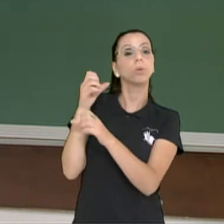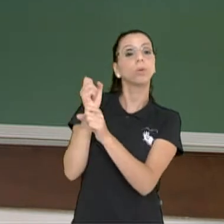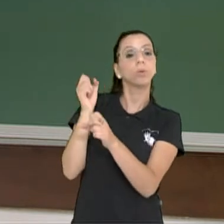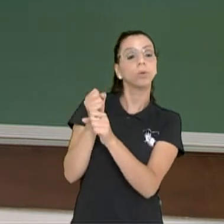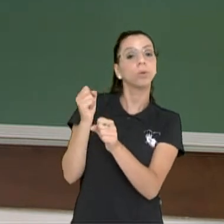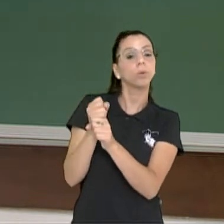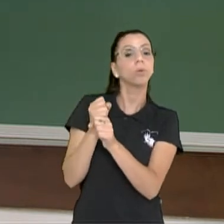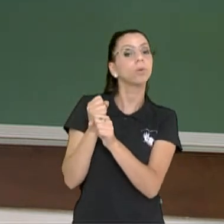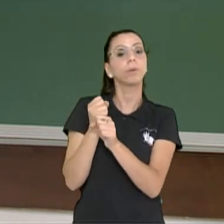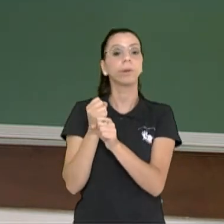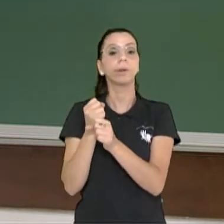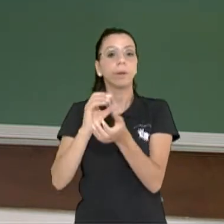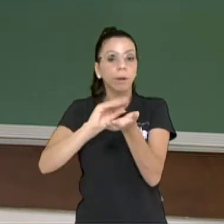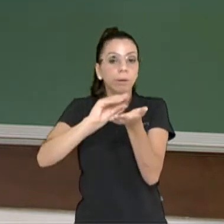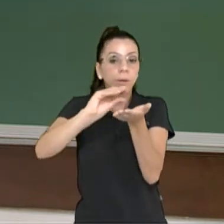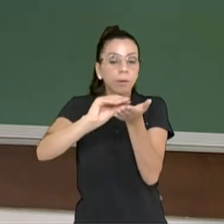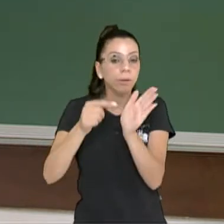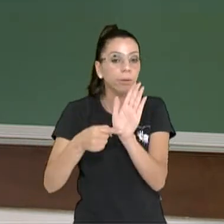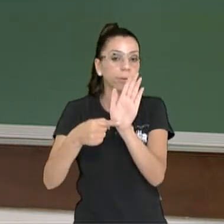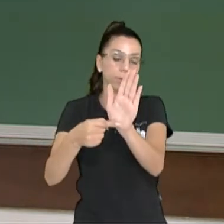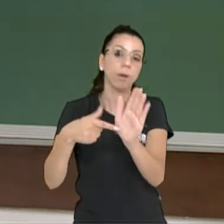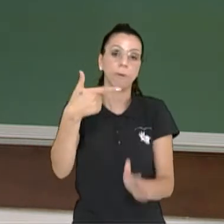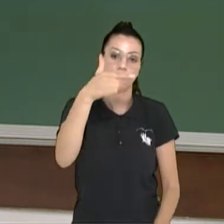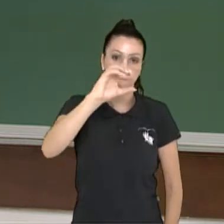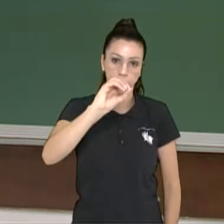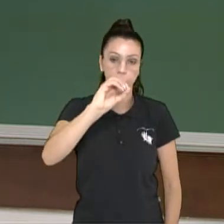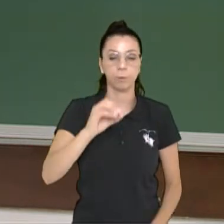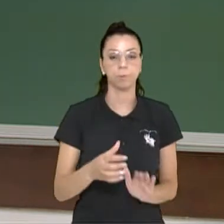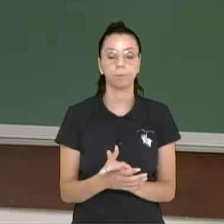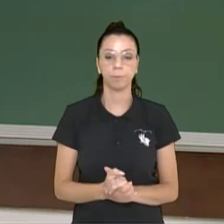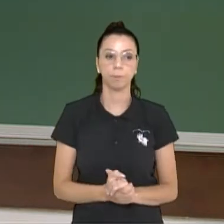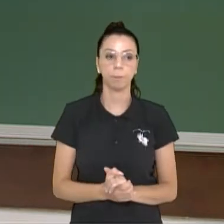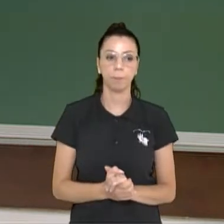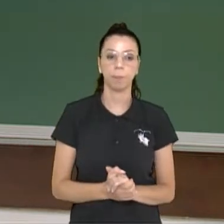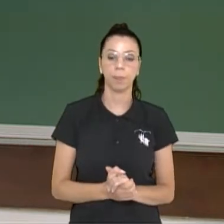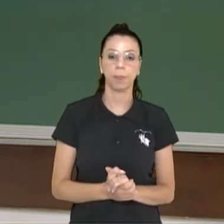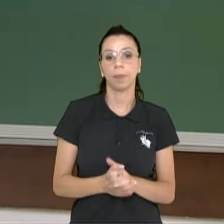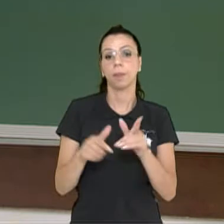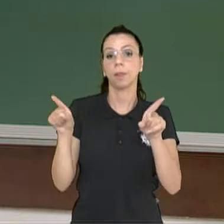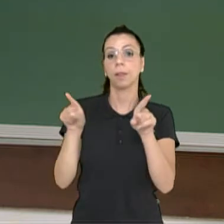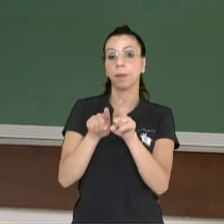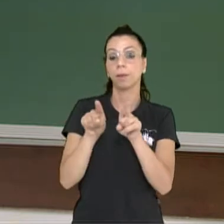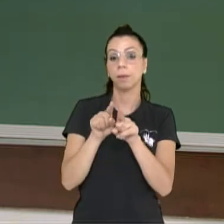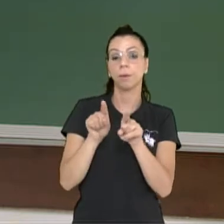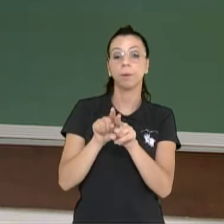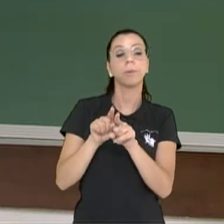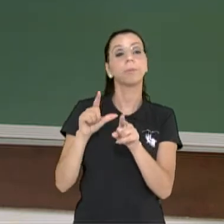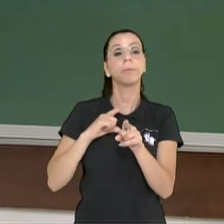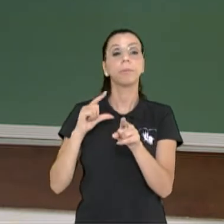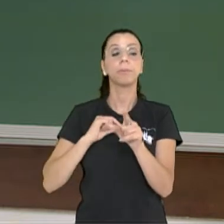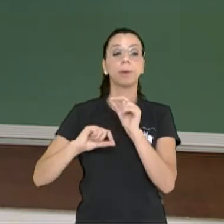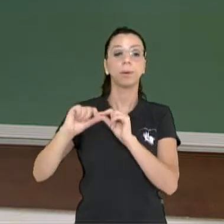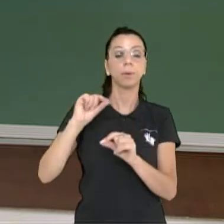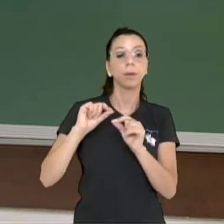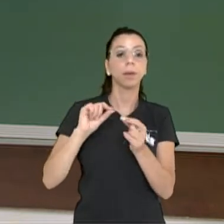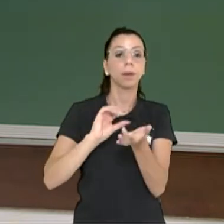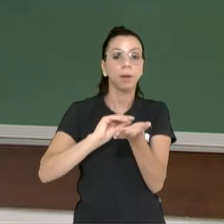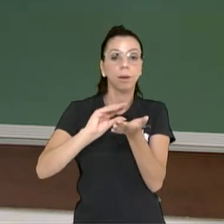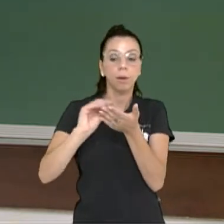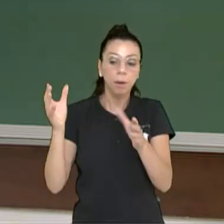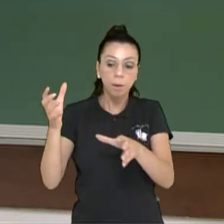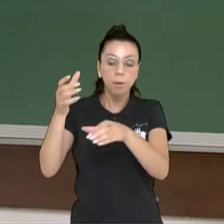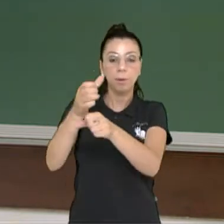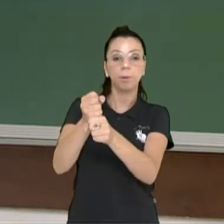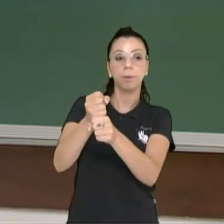na nossa amostra. Nesse caso, são 20. Então, aqui eu tenho também que a frequência acumulada, vejam a diferença, aqui a